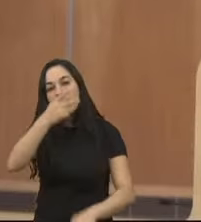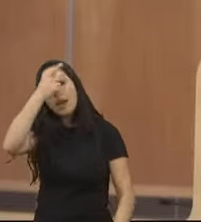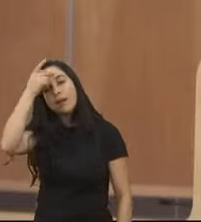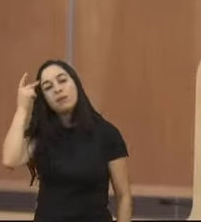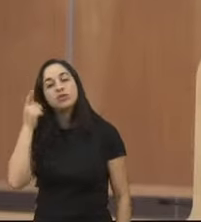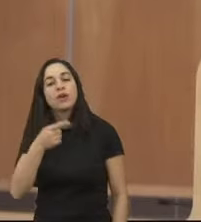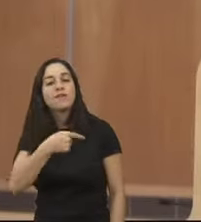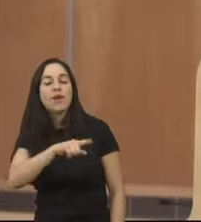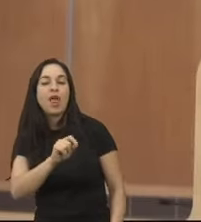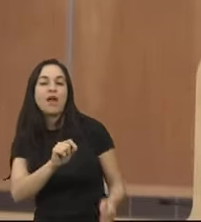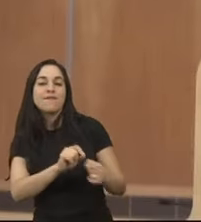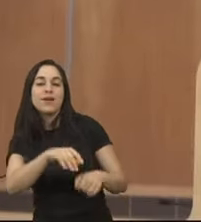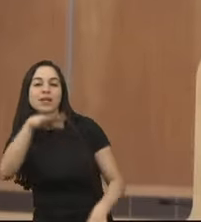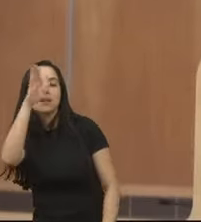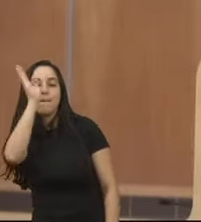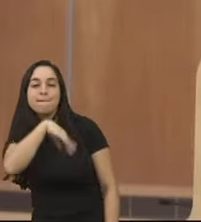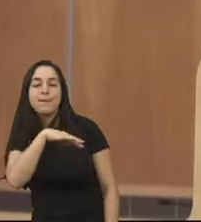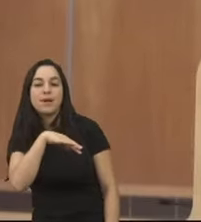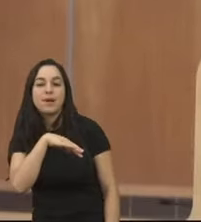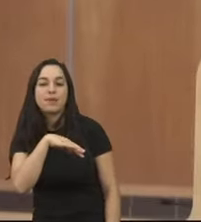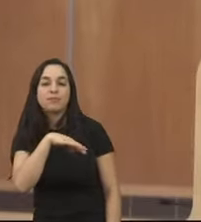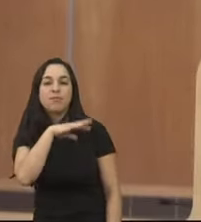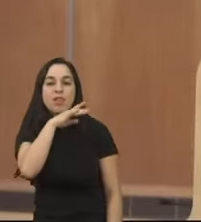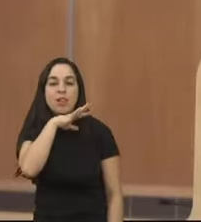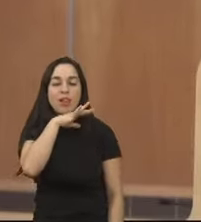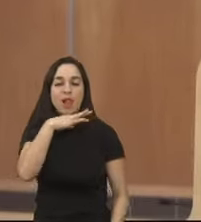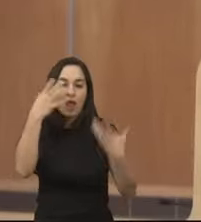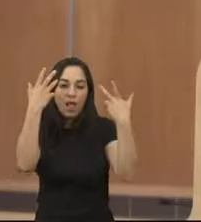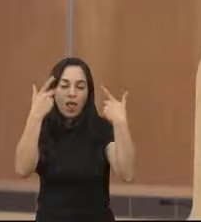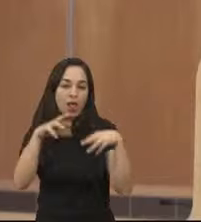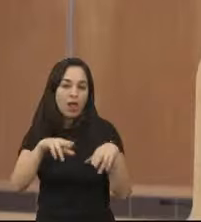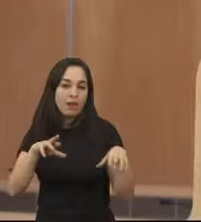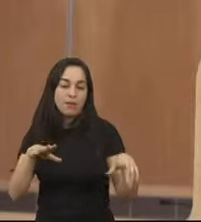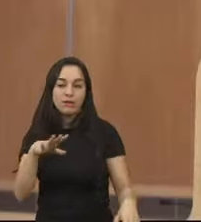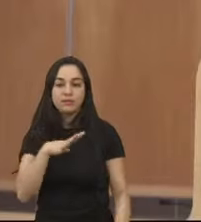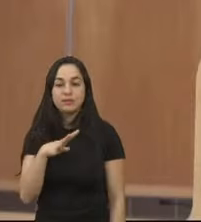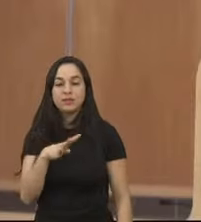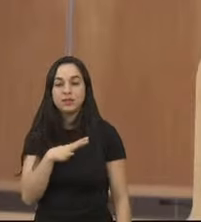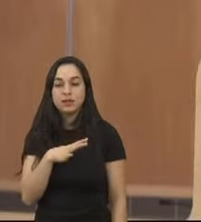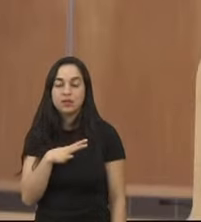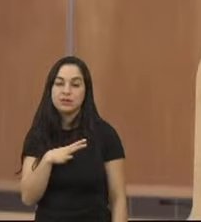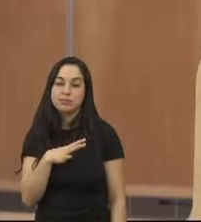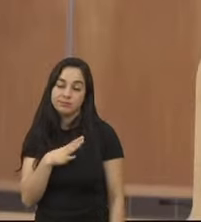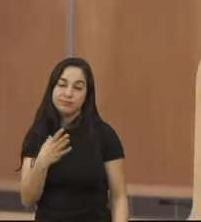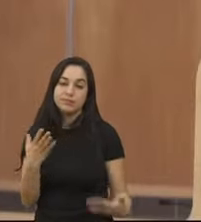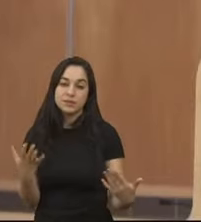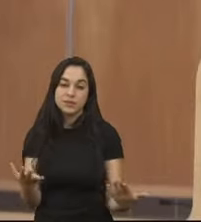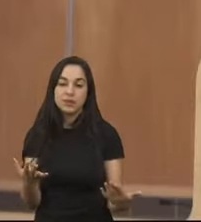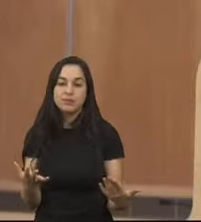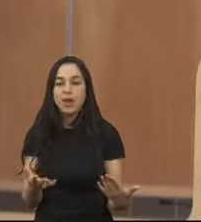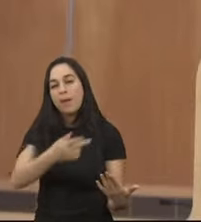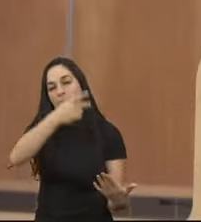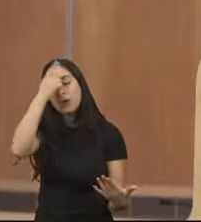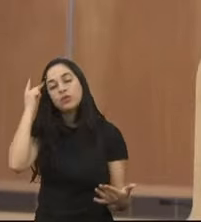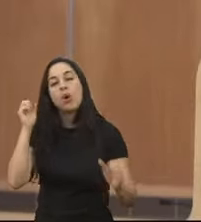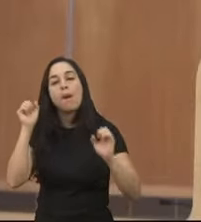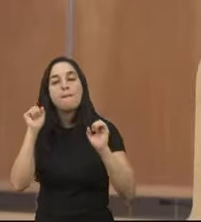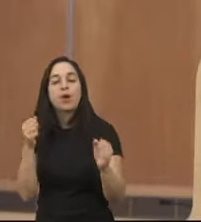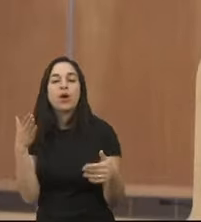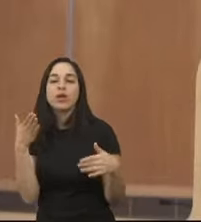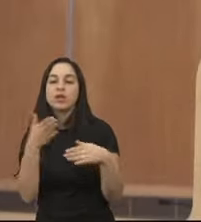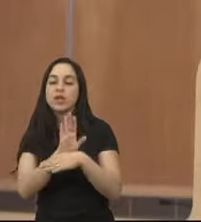maus tratos, fazer aquela circulação, né, com o seu animal na cidade, para fins econômicos. Então a pessoa ela pode continuar usando os bairros,